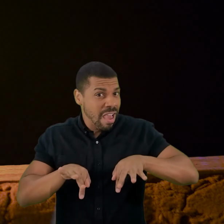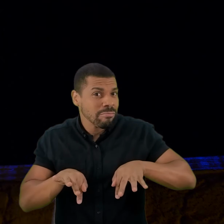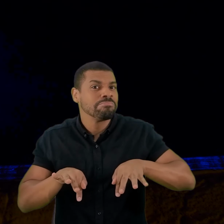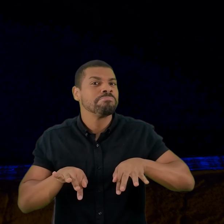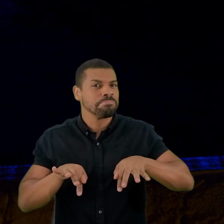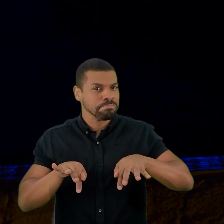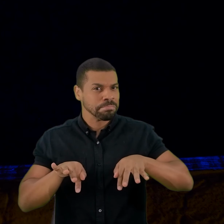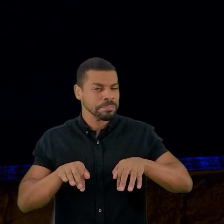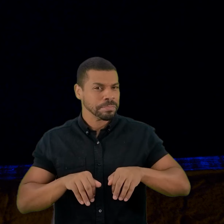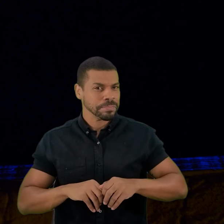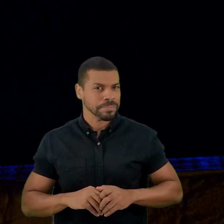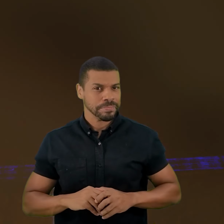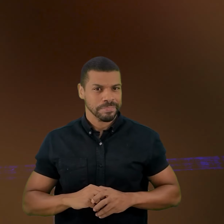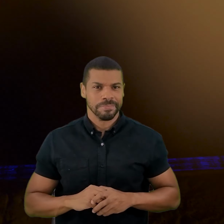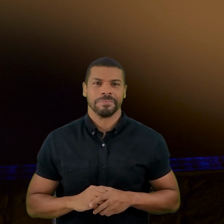final.